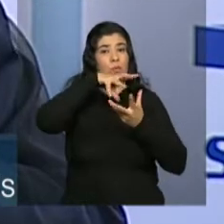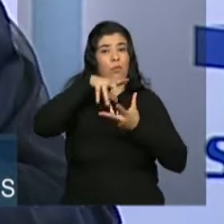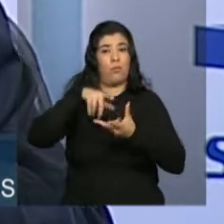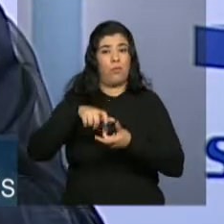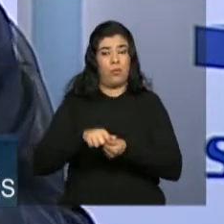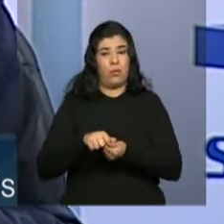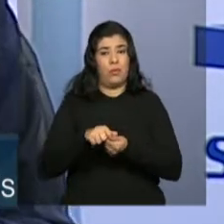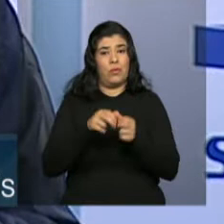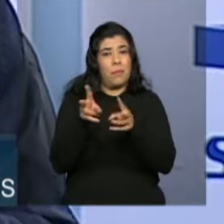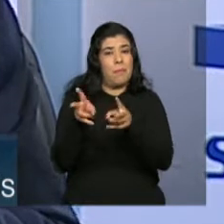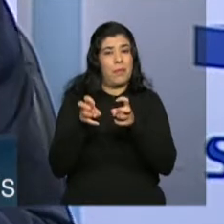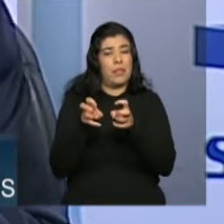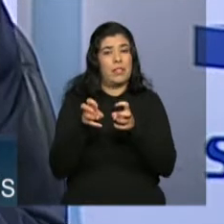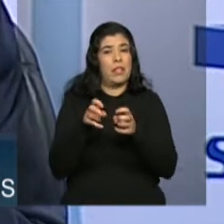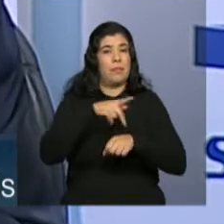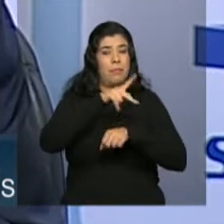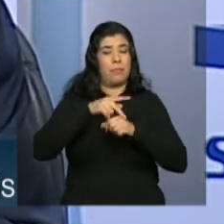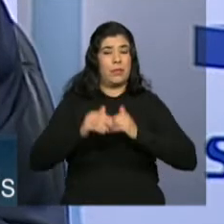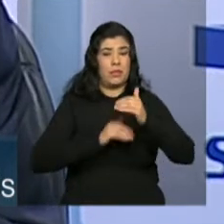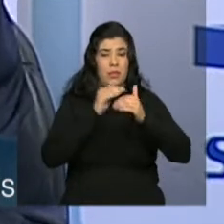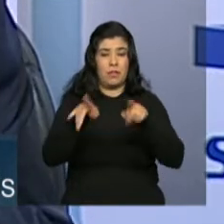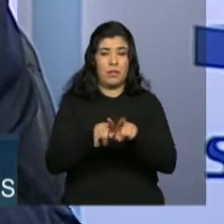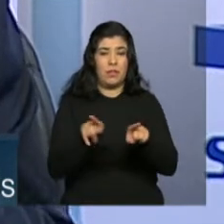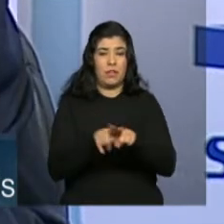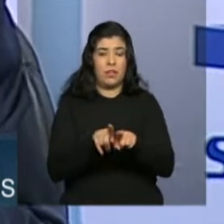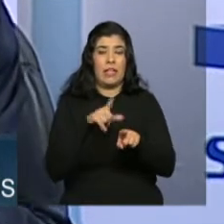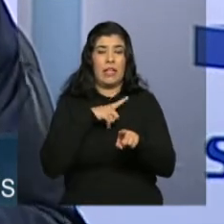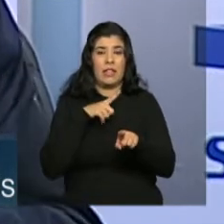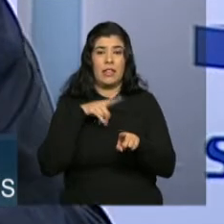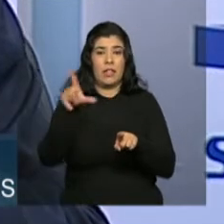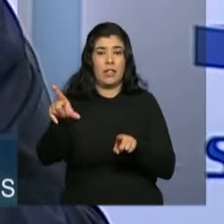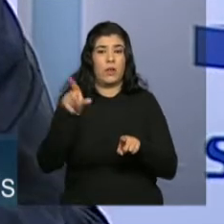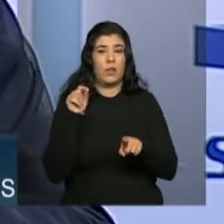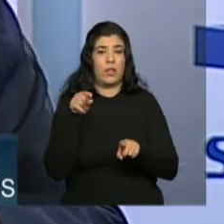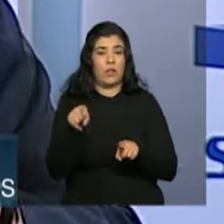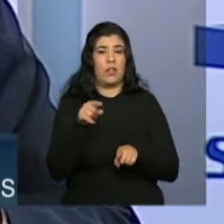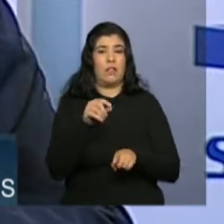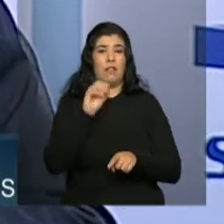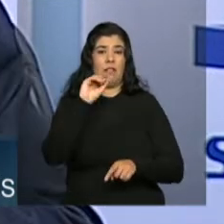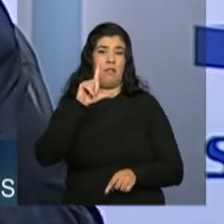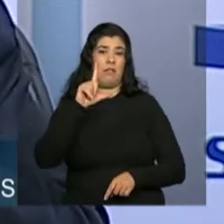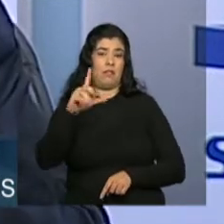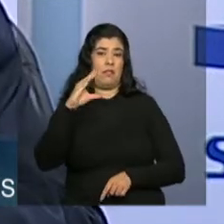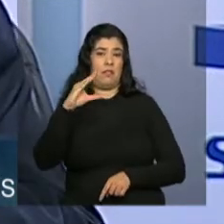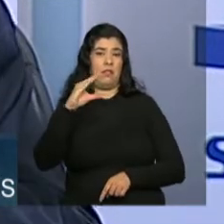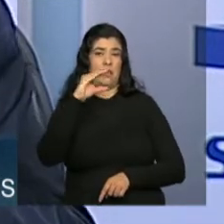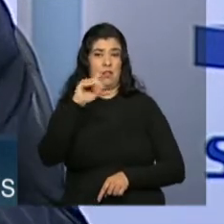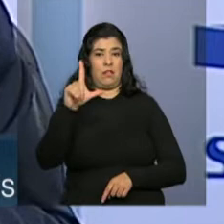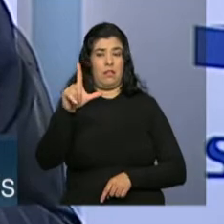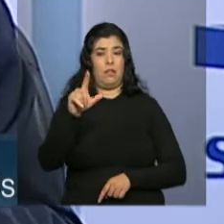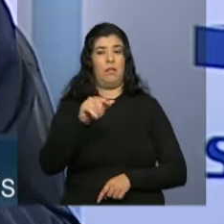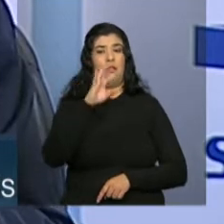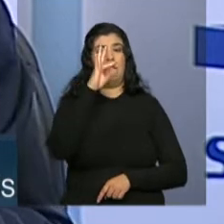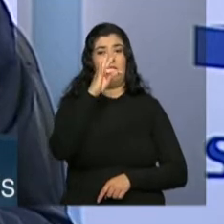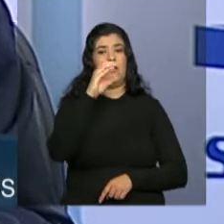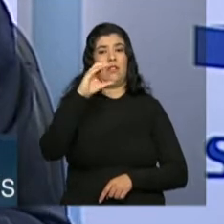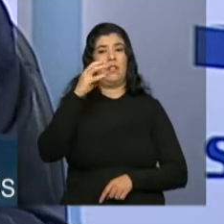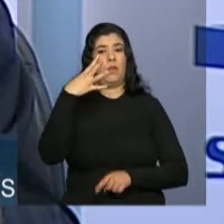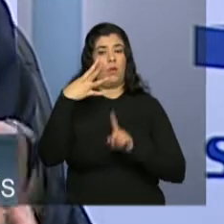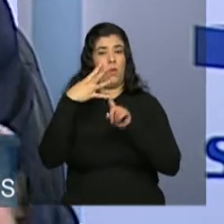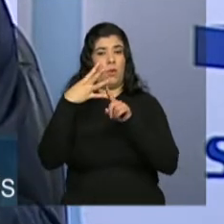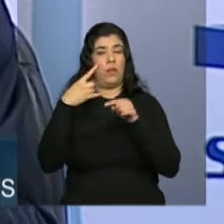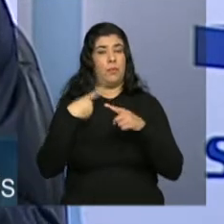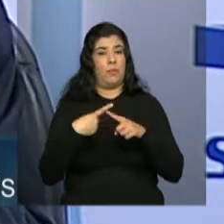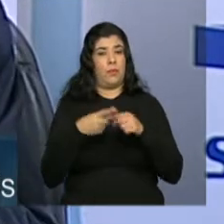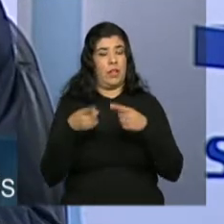dos países envolvidos passaram a utilizar a essa família nessa classificação PS4 Exatamente porque